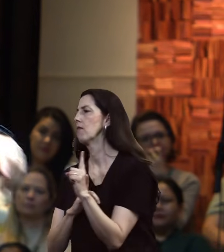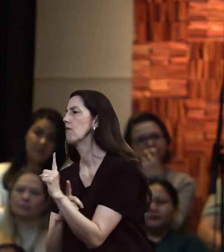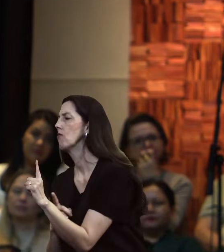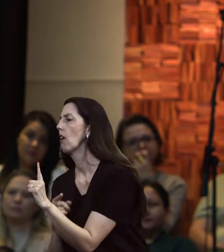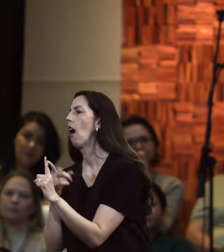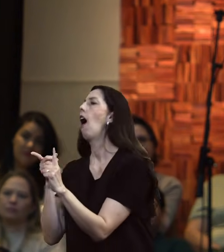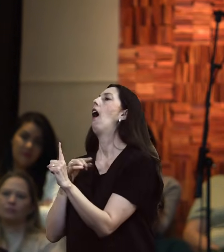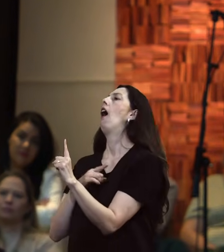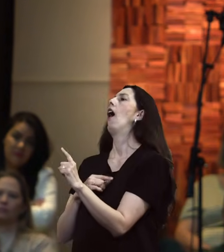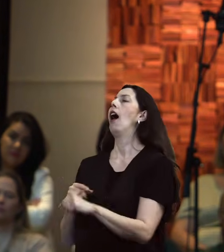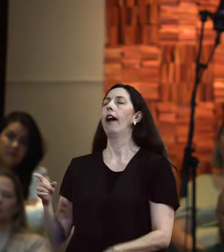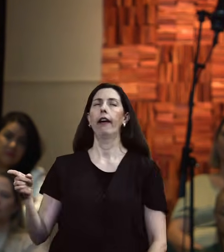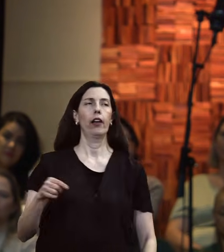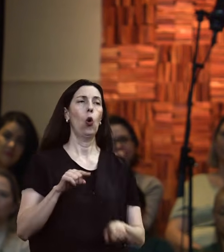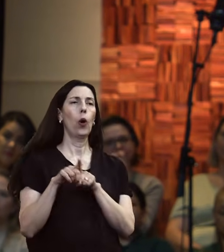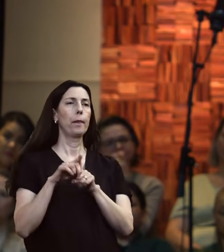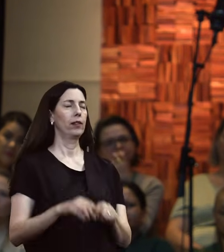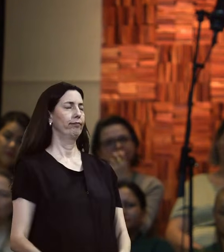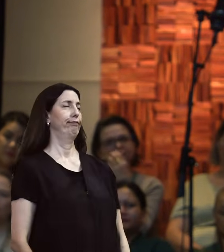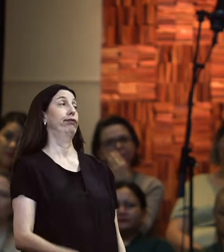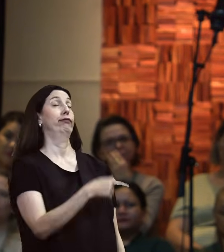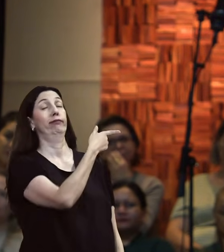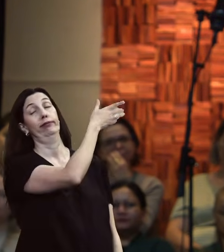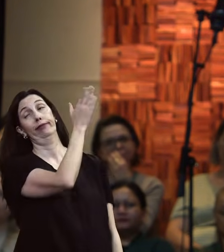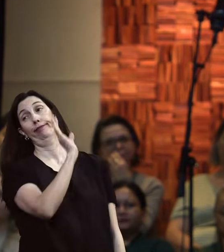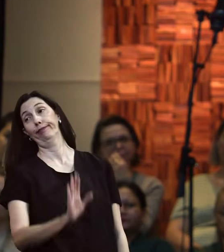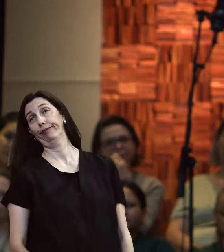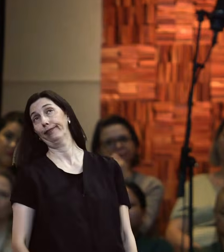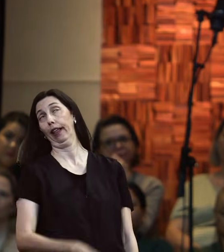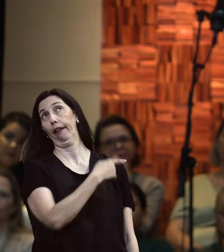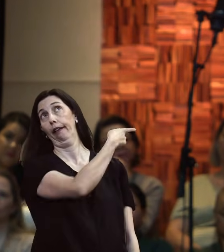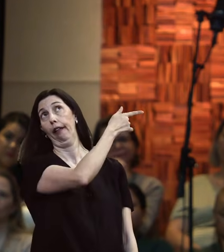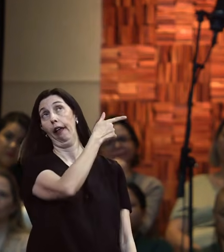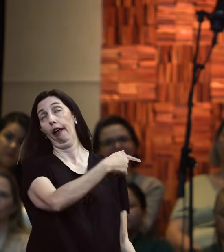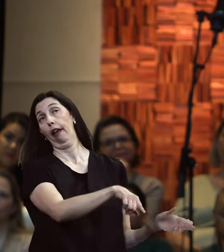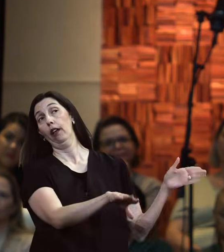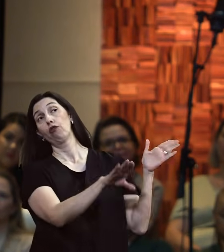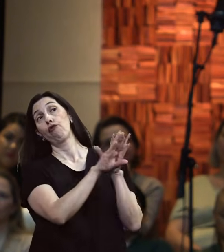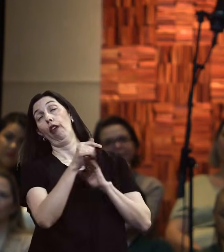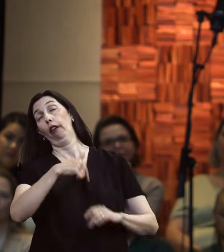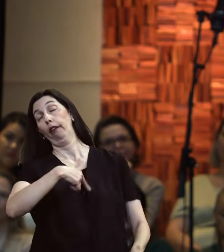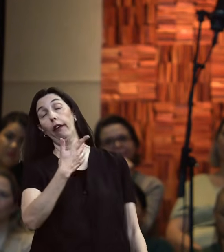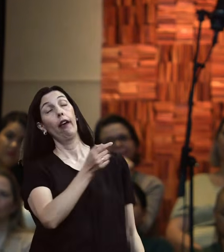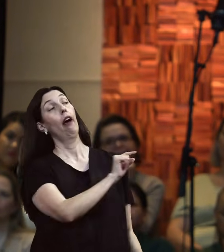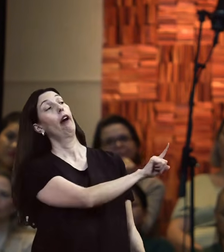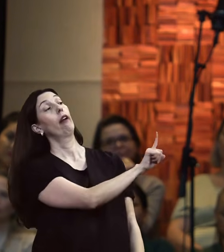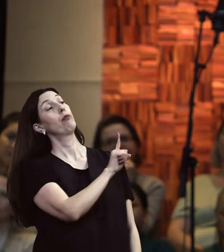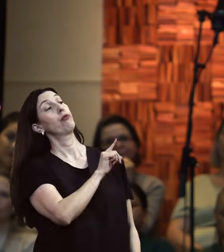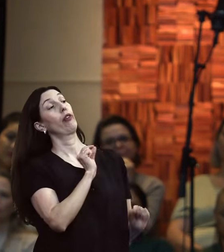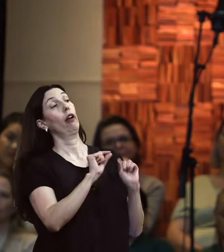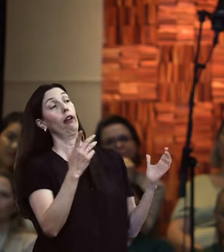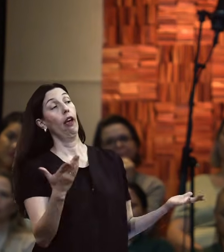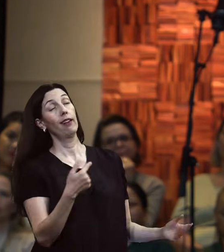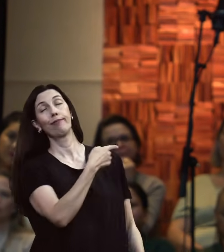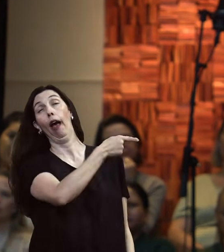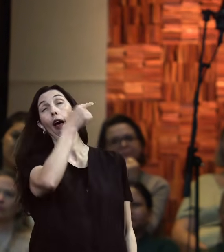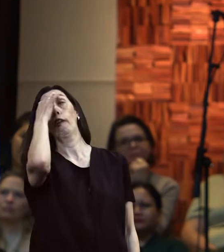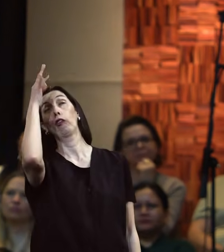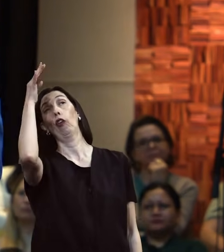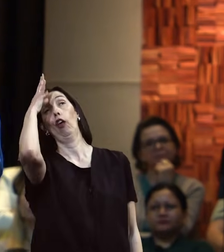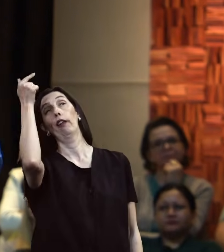Eu acho interessante quando Neemias vai construir os muros. É muito